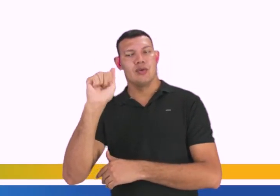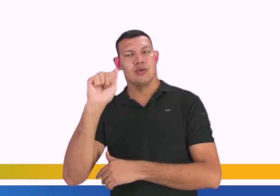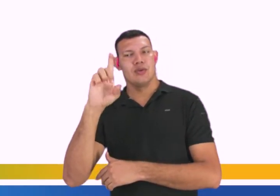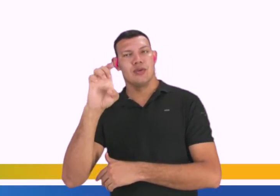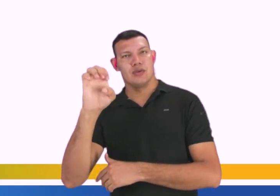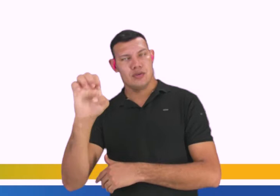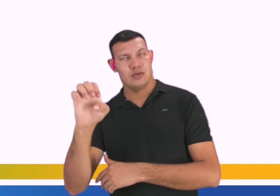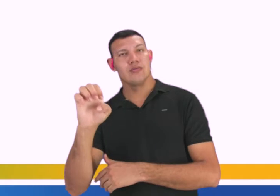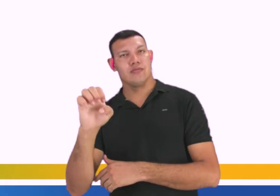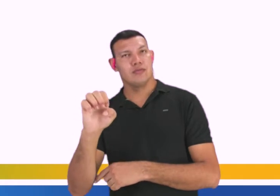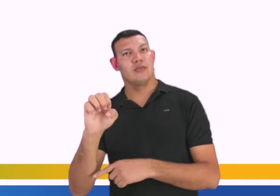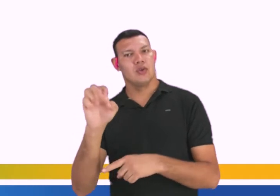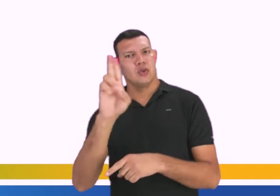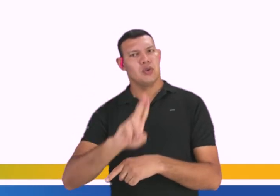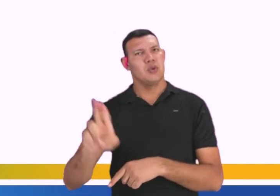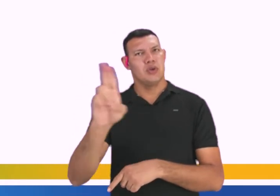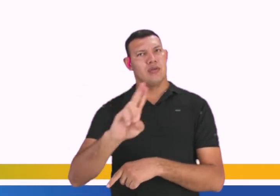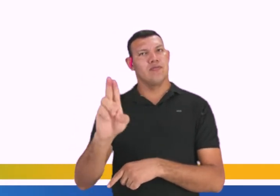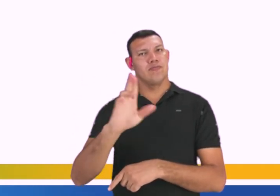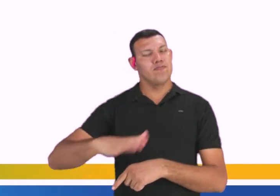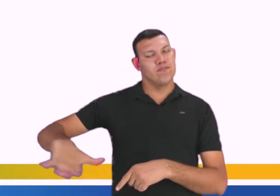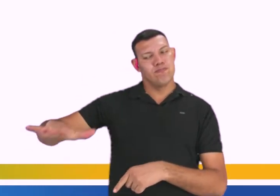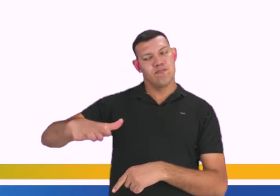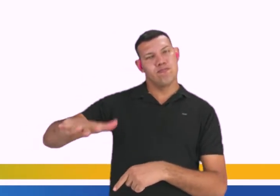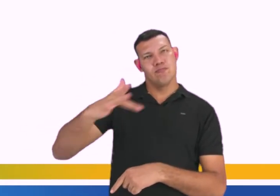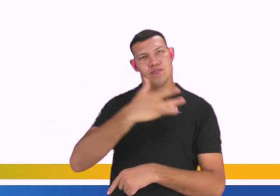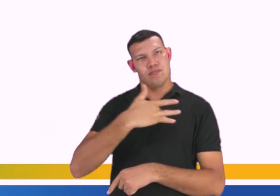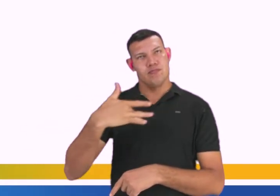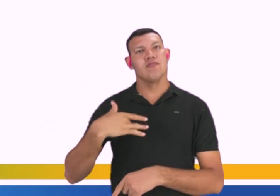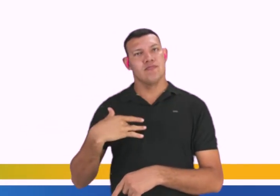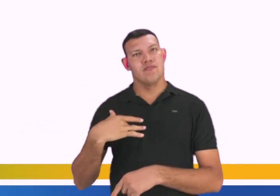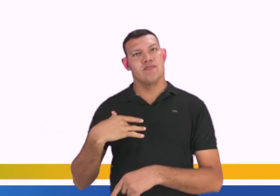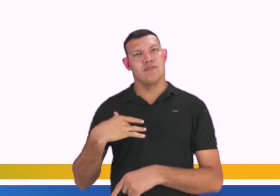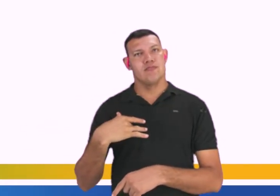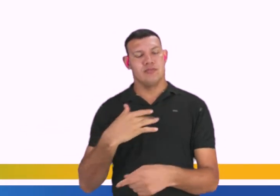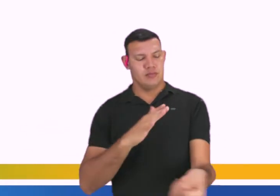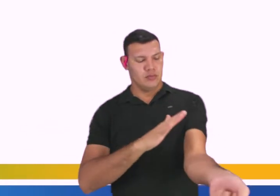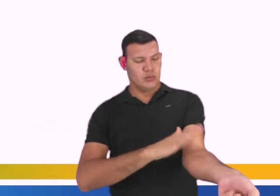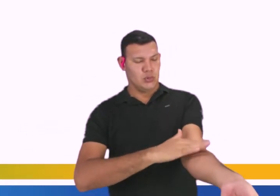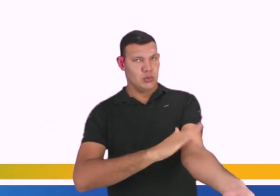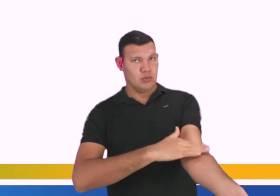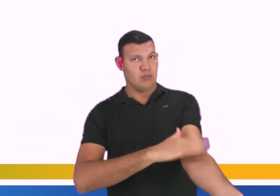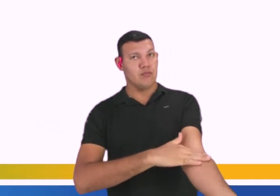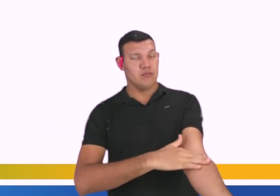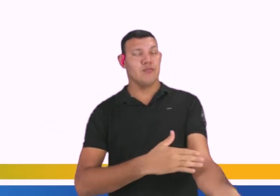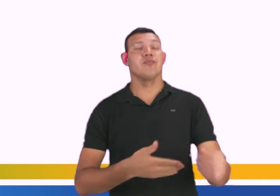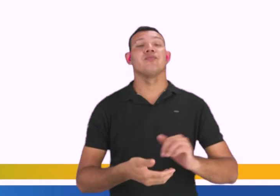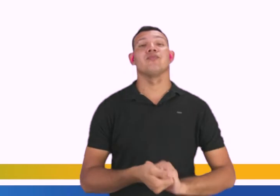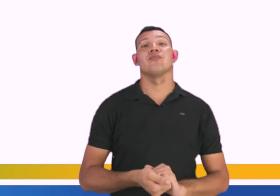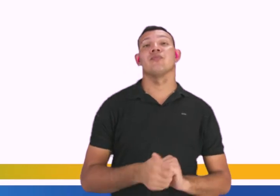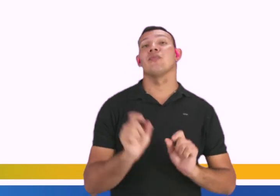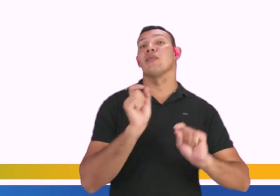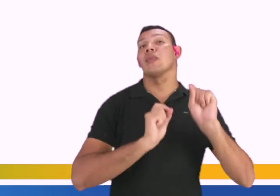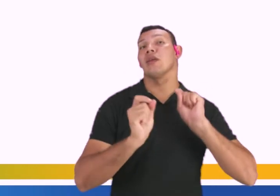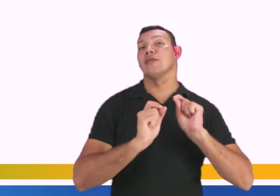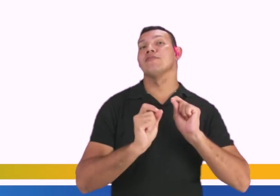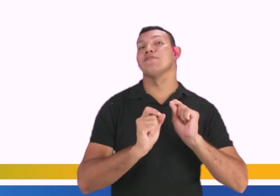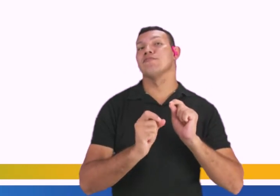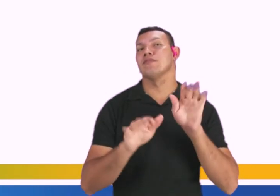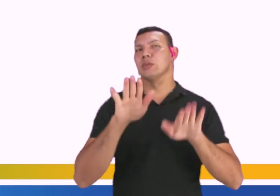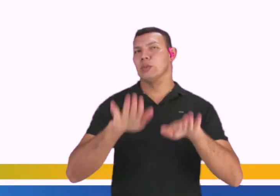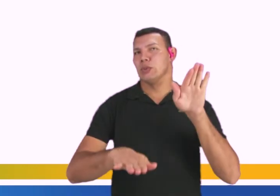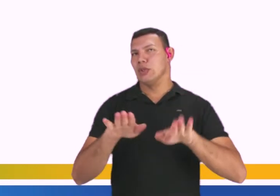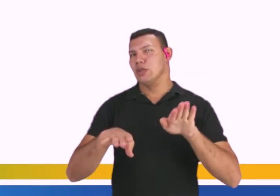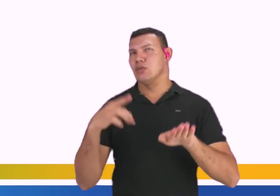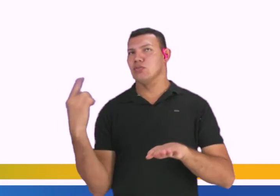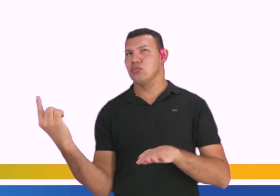de pressão arterial, principalmente. Uma coisa importante para você entender ainda, que depende da altura, é que